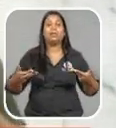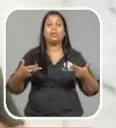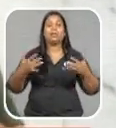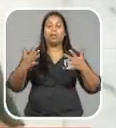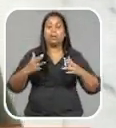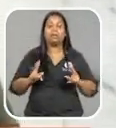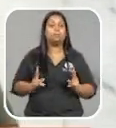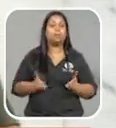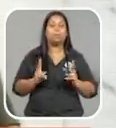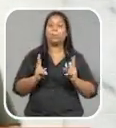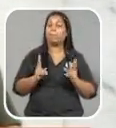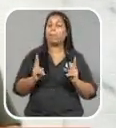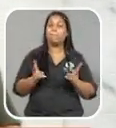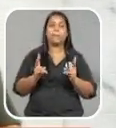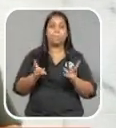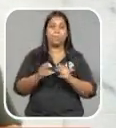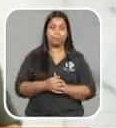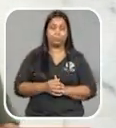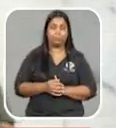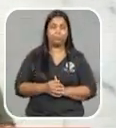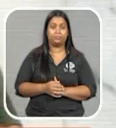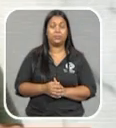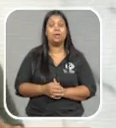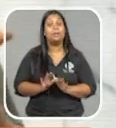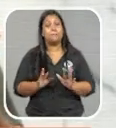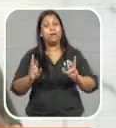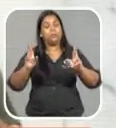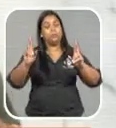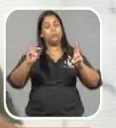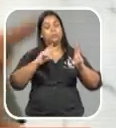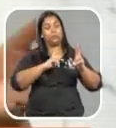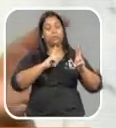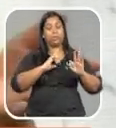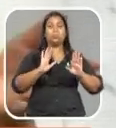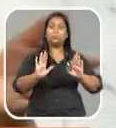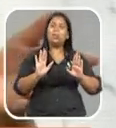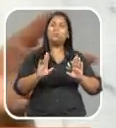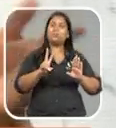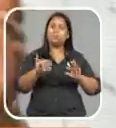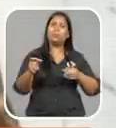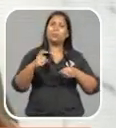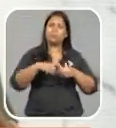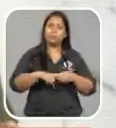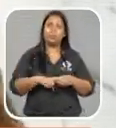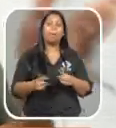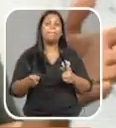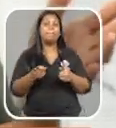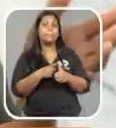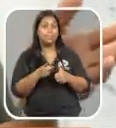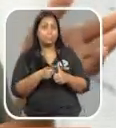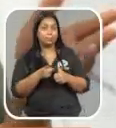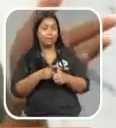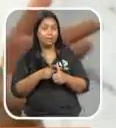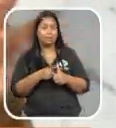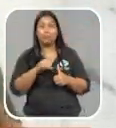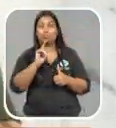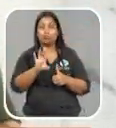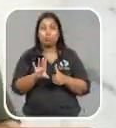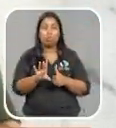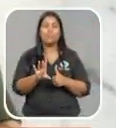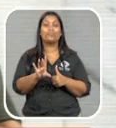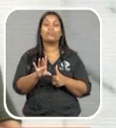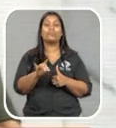Mas tenho muita esperança. Nós vamos retomar. Primeira coisa, é só o fato de você recuperar o Ministério da